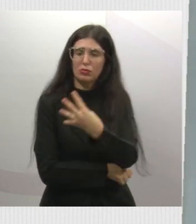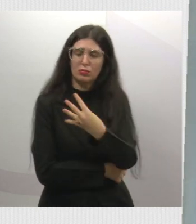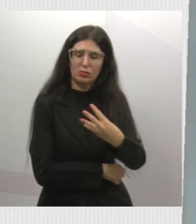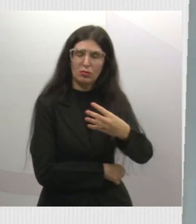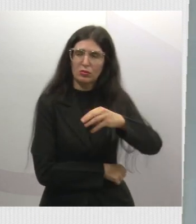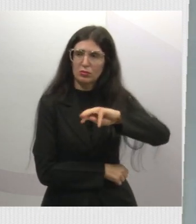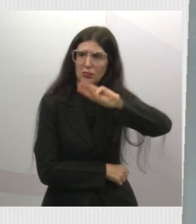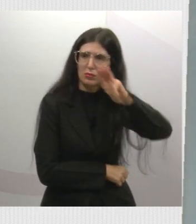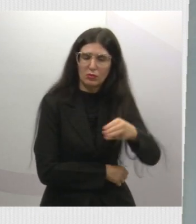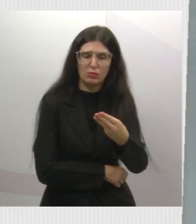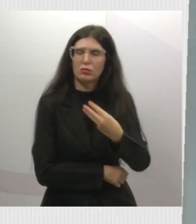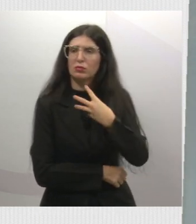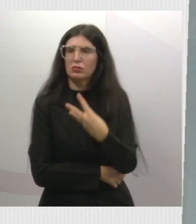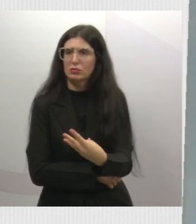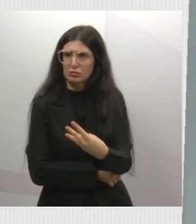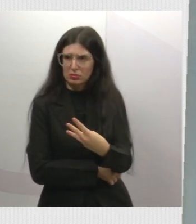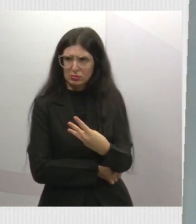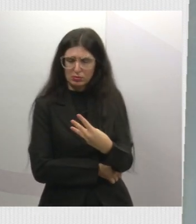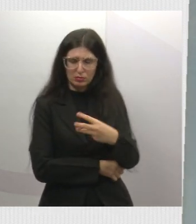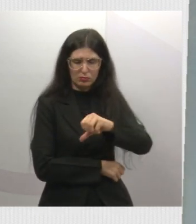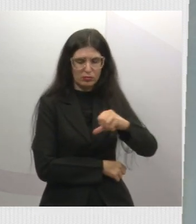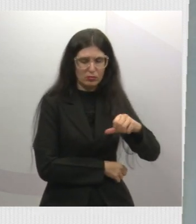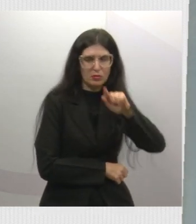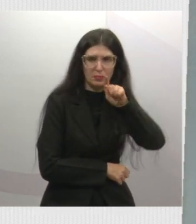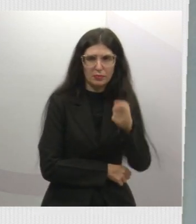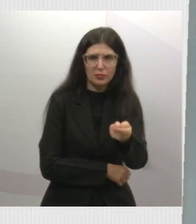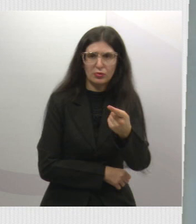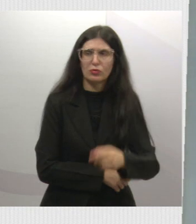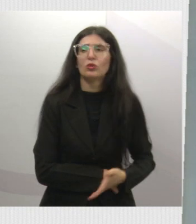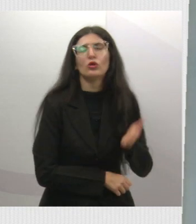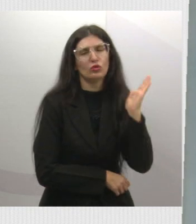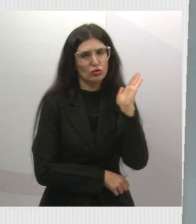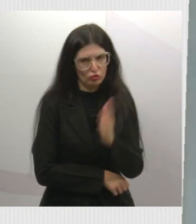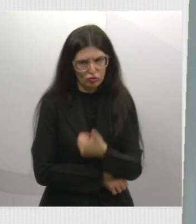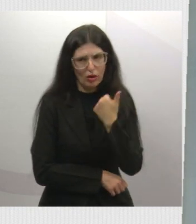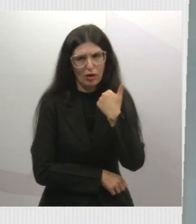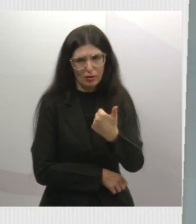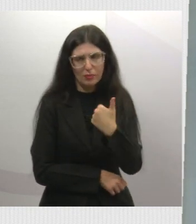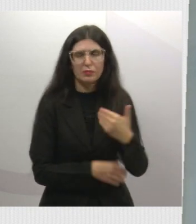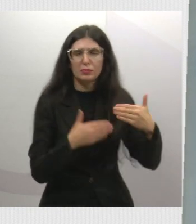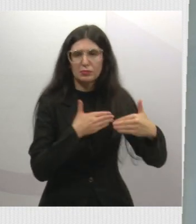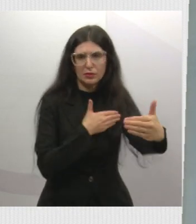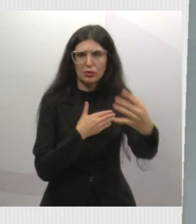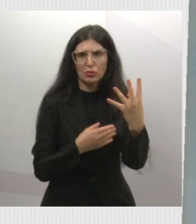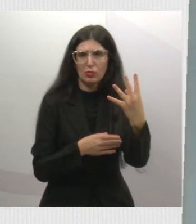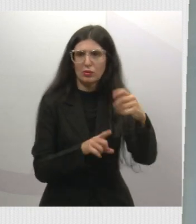44.399.000, e na qual foi-se realizado até o primeiro quadrimestre